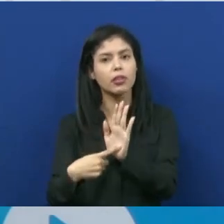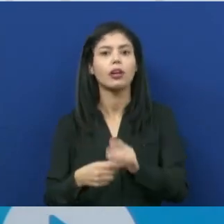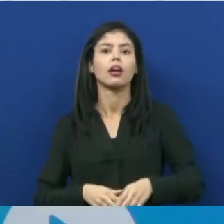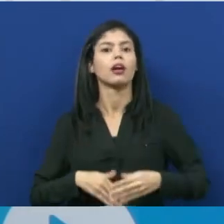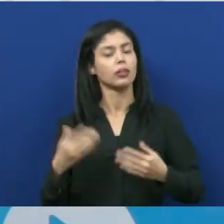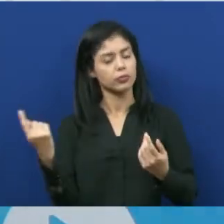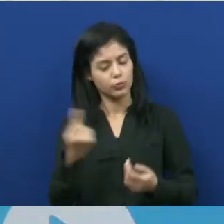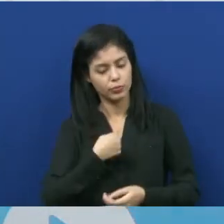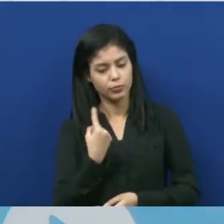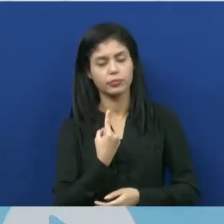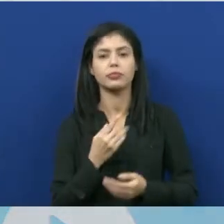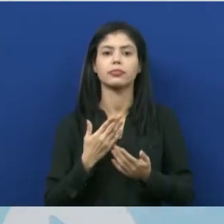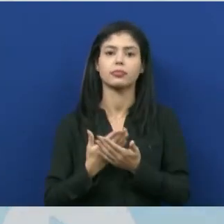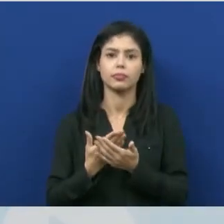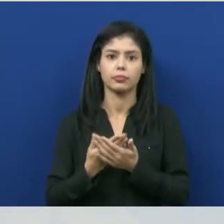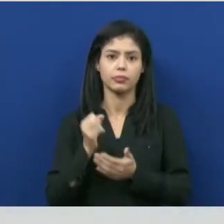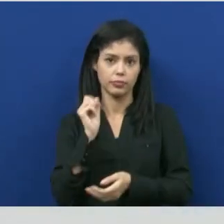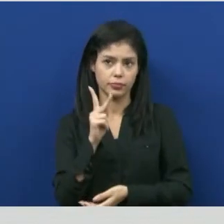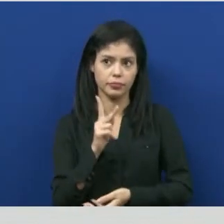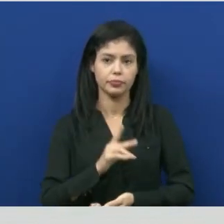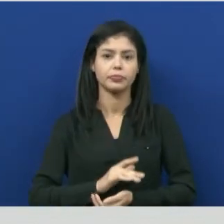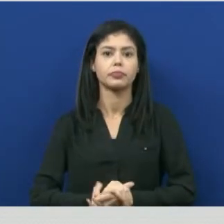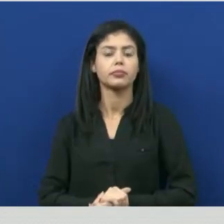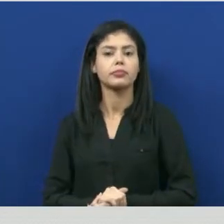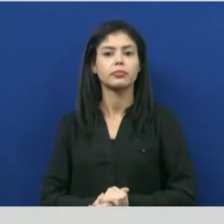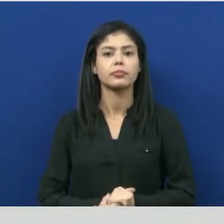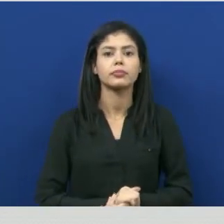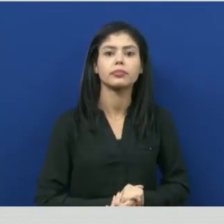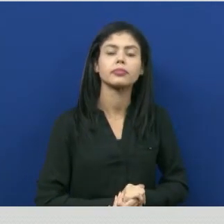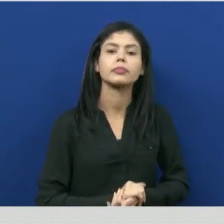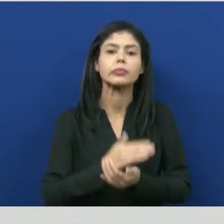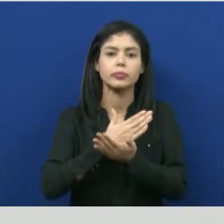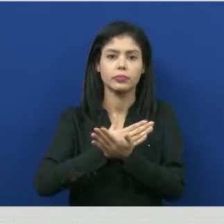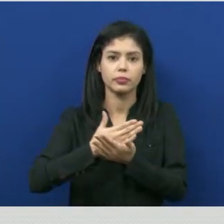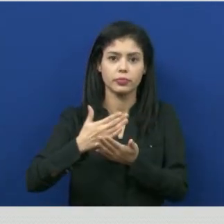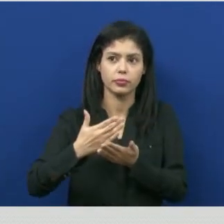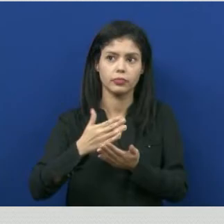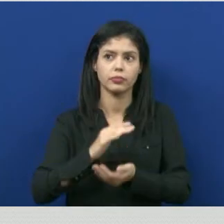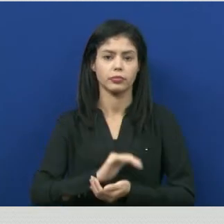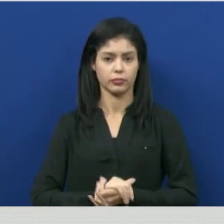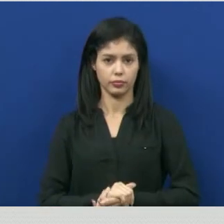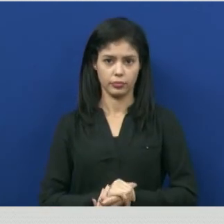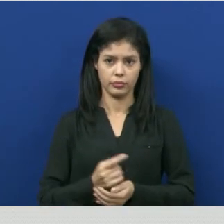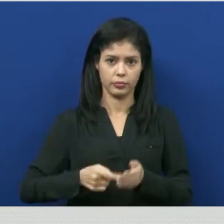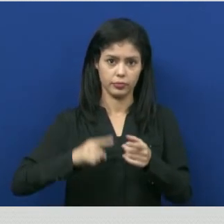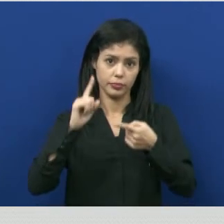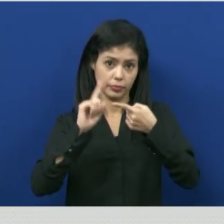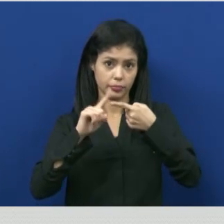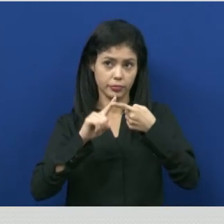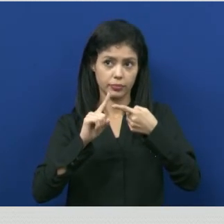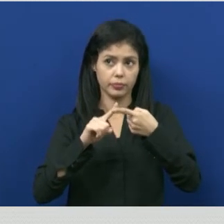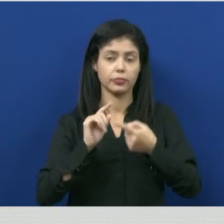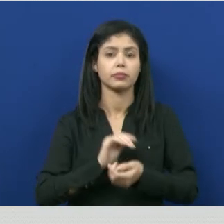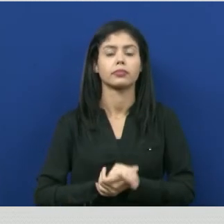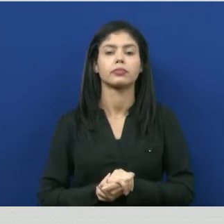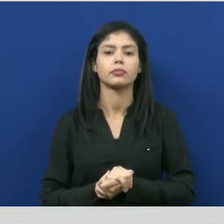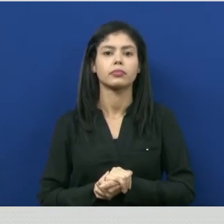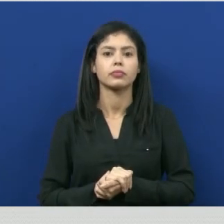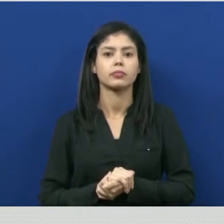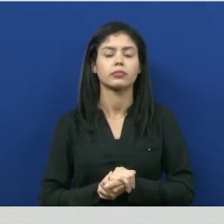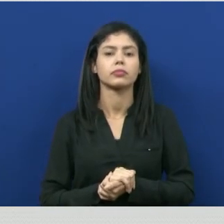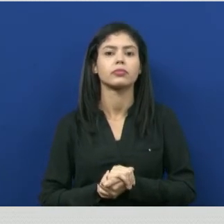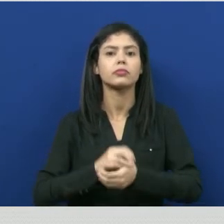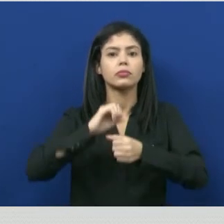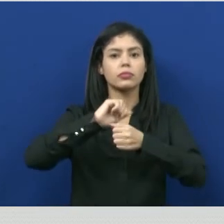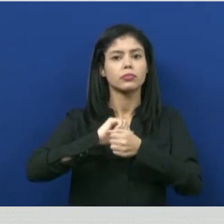a nossa aula, tá ok? E aí, vamos começar então com a primeira forma, que é o